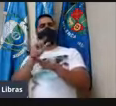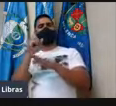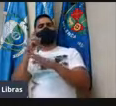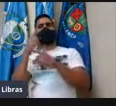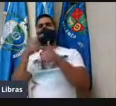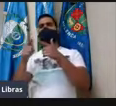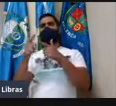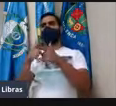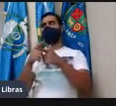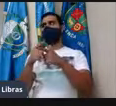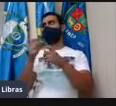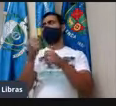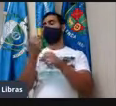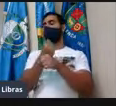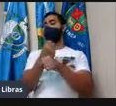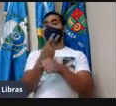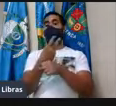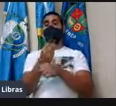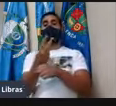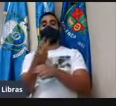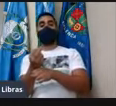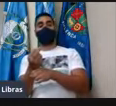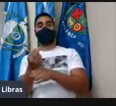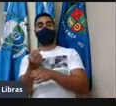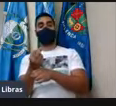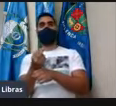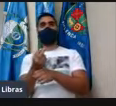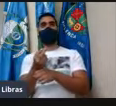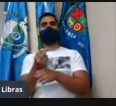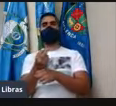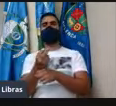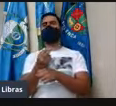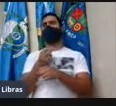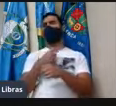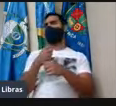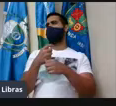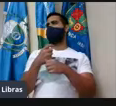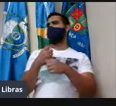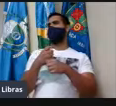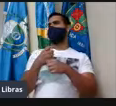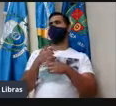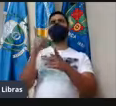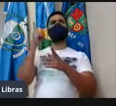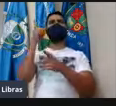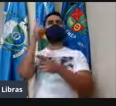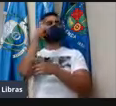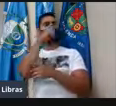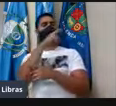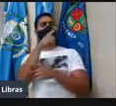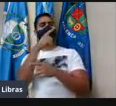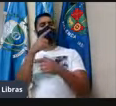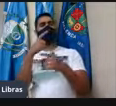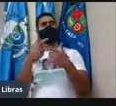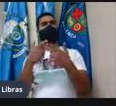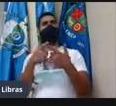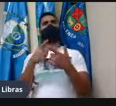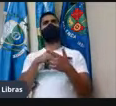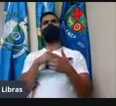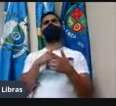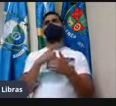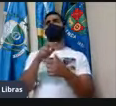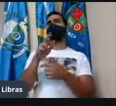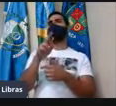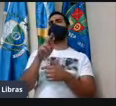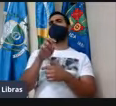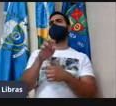de 2020, a situação se complicou de uma tal maneira, pelo fato de ter uma reforma